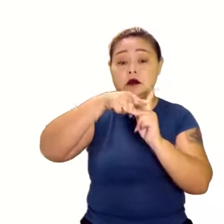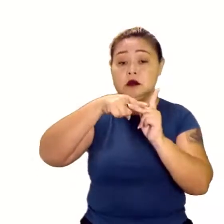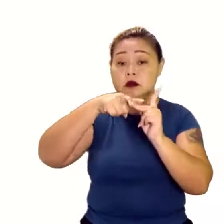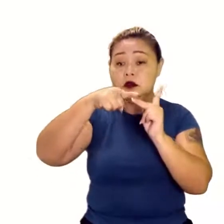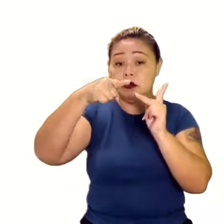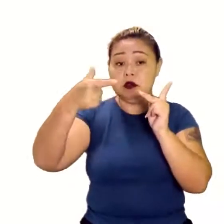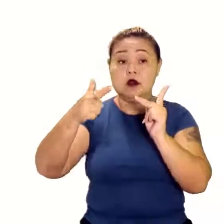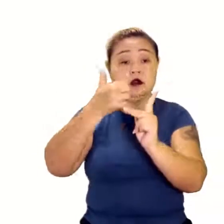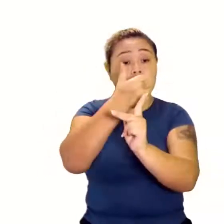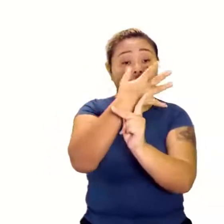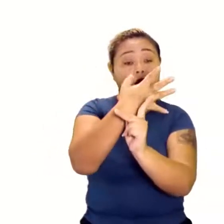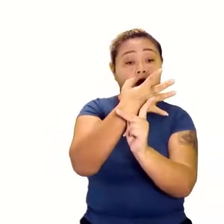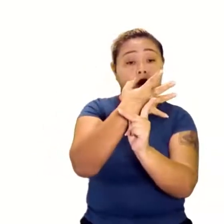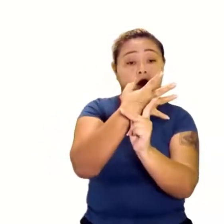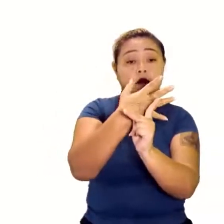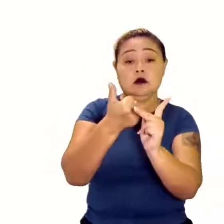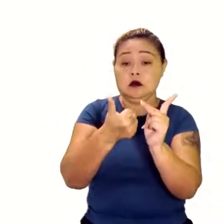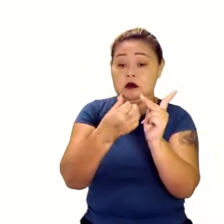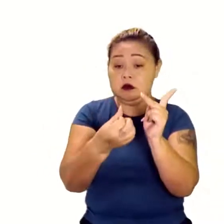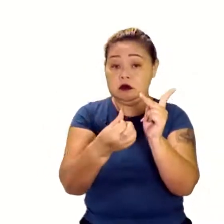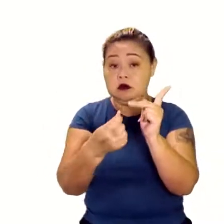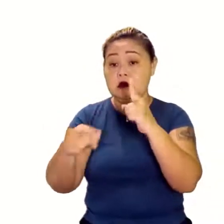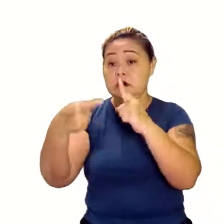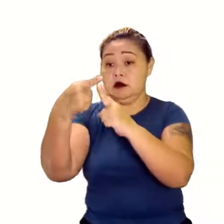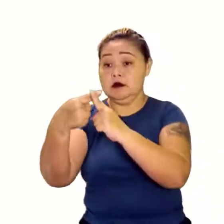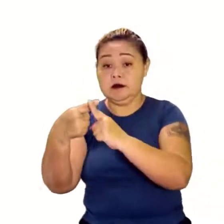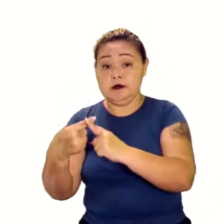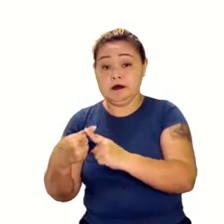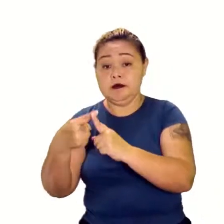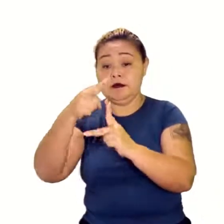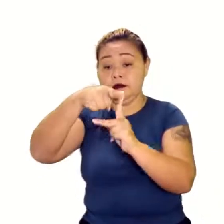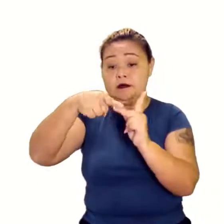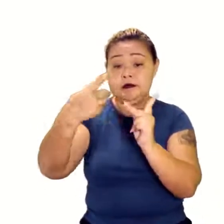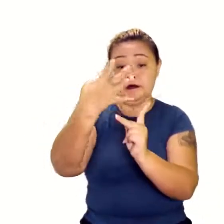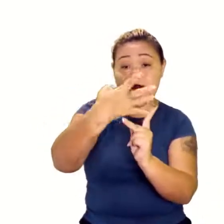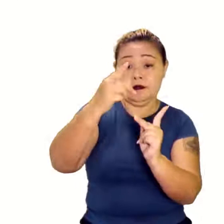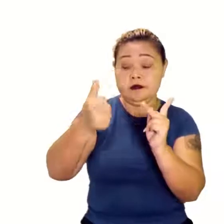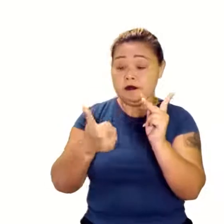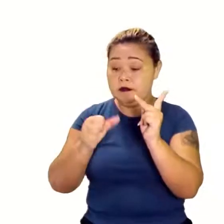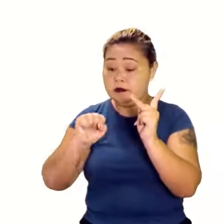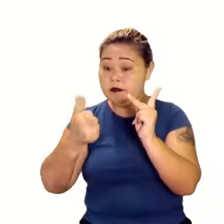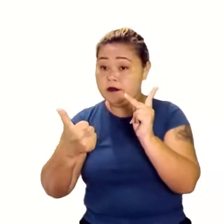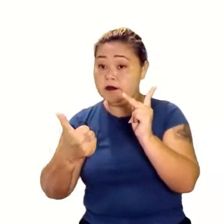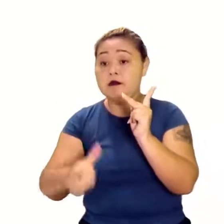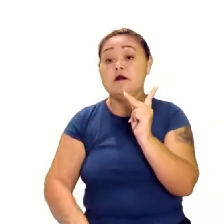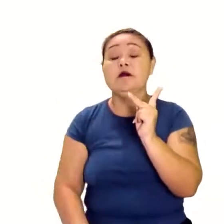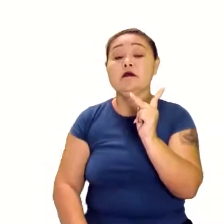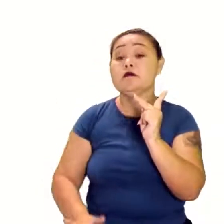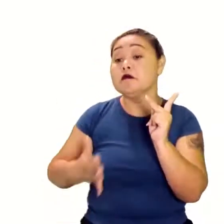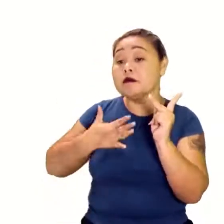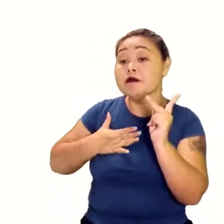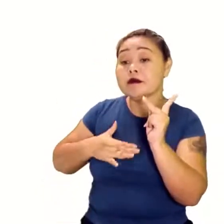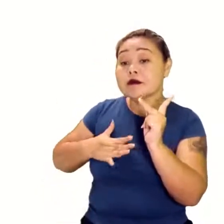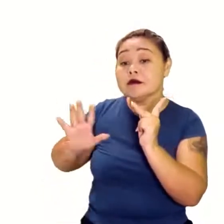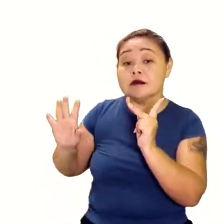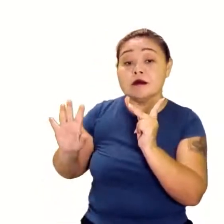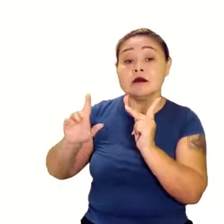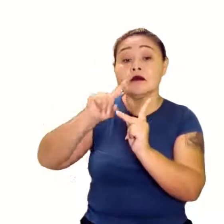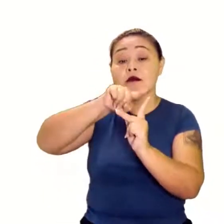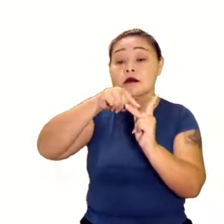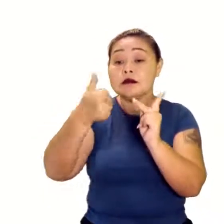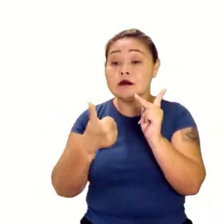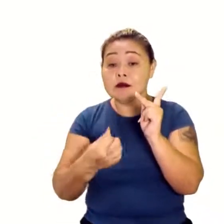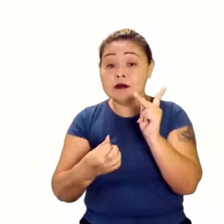em raiz quarta de 16 vezes a raiz quarta de 81, bem mais tranquilo, né? Raiz quarta